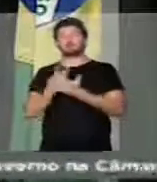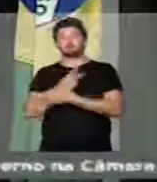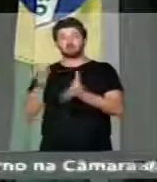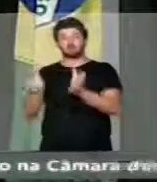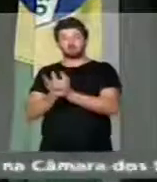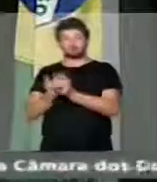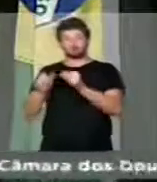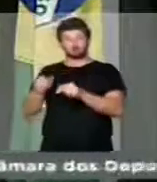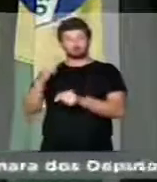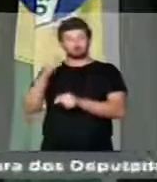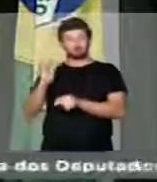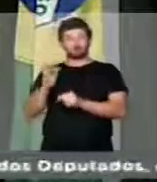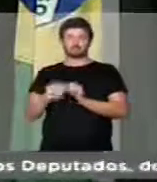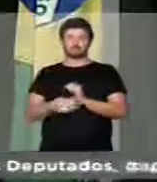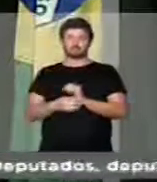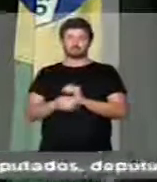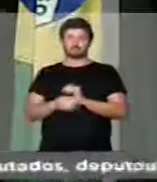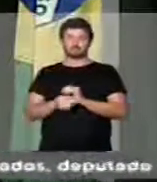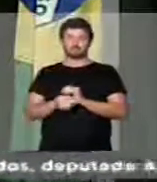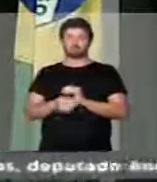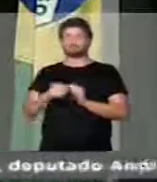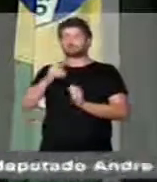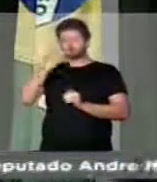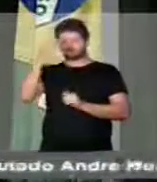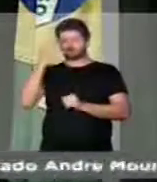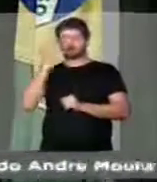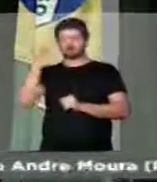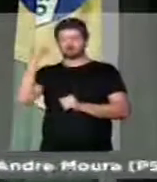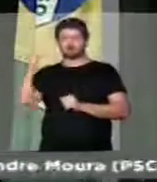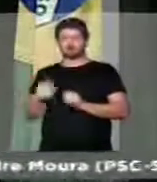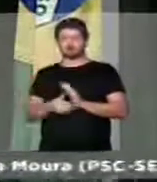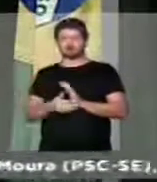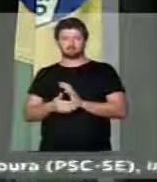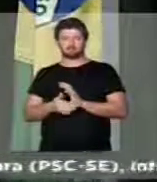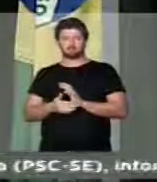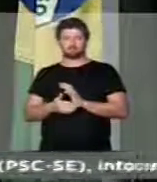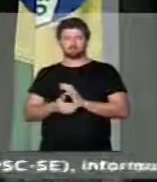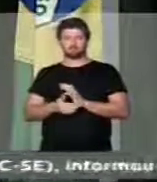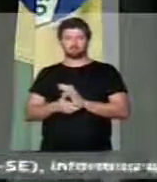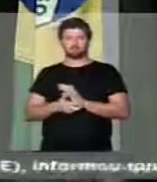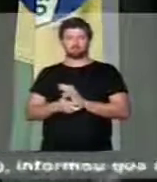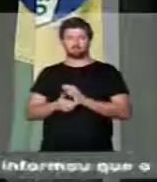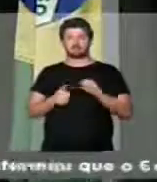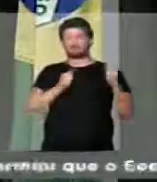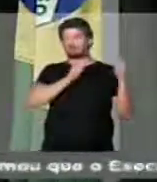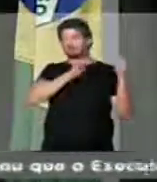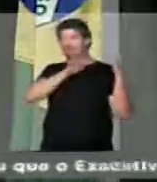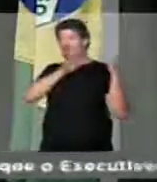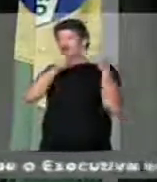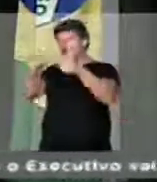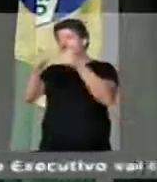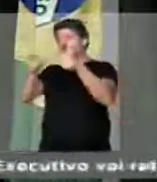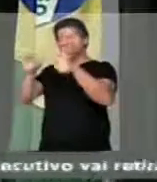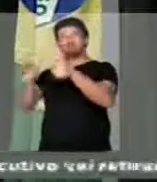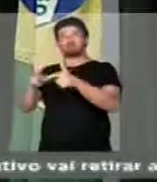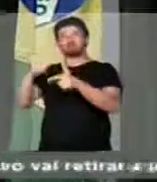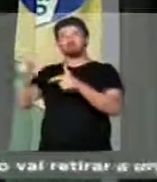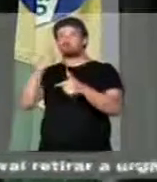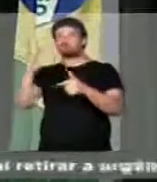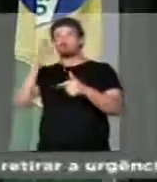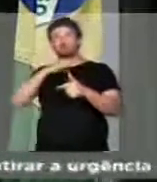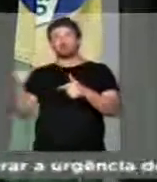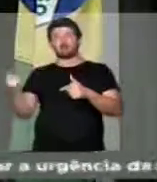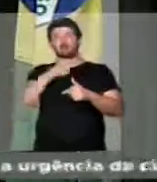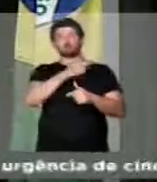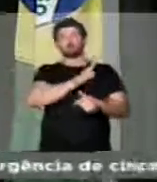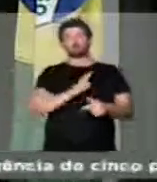facção petista é bastante conhecido. A meta de atacar maciçamente e massivamente quem fala dos